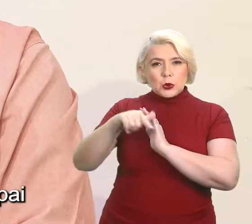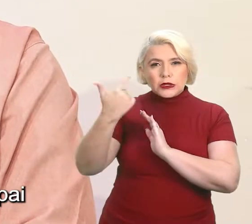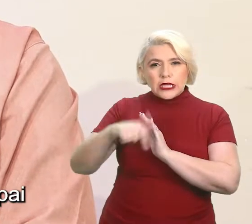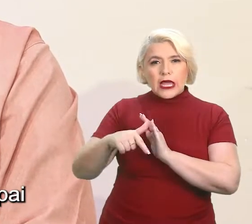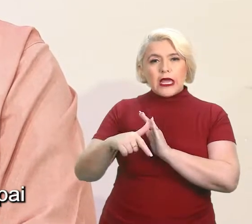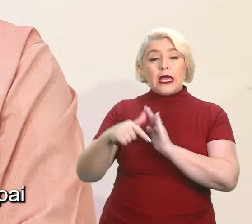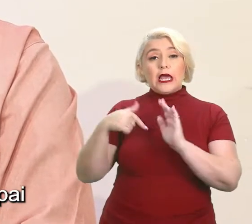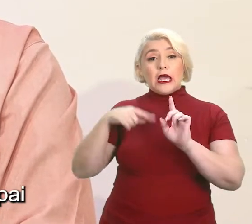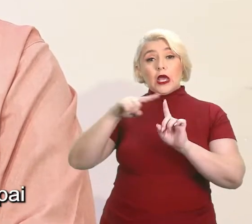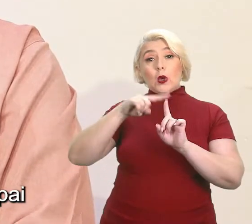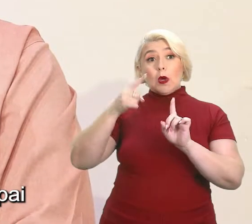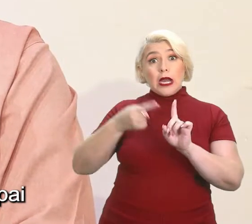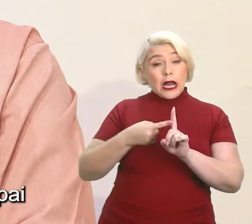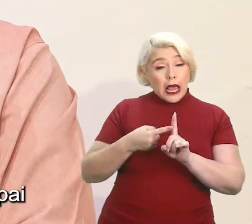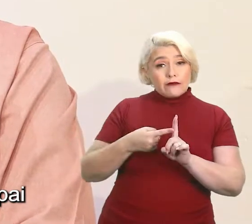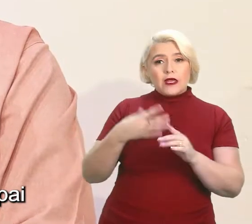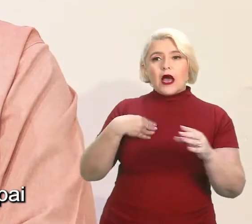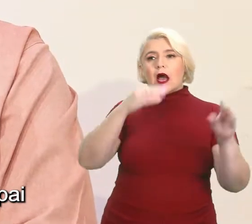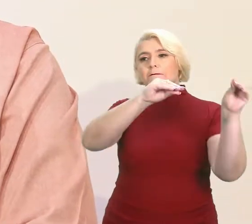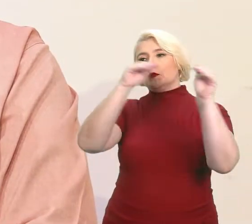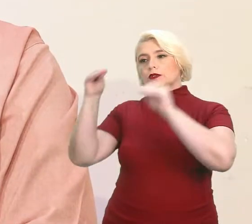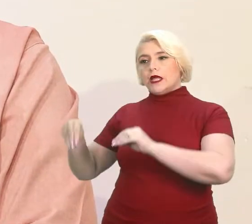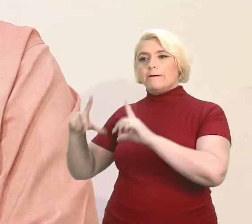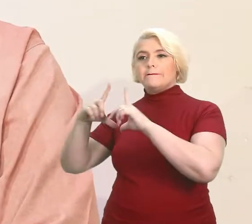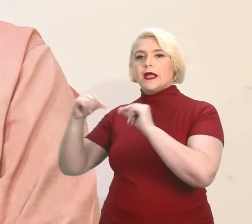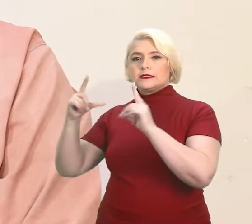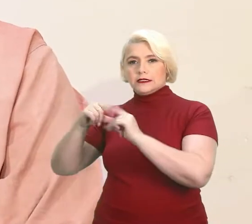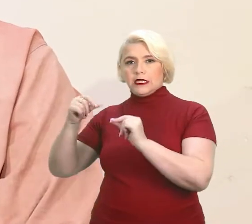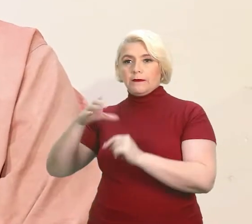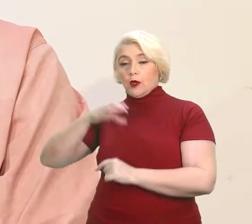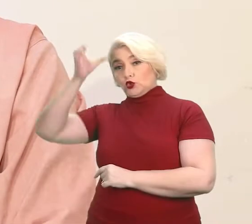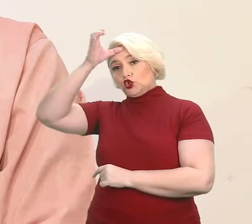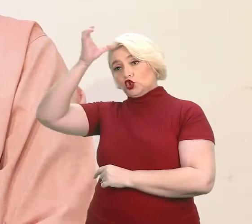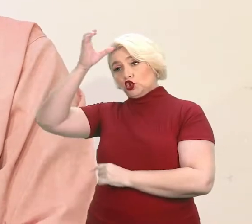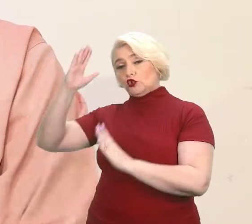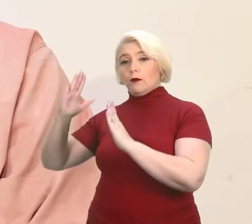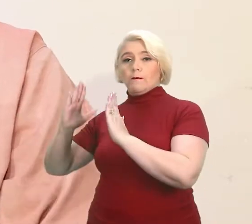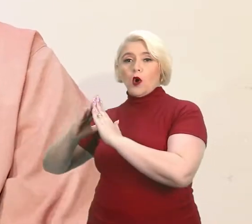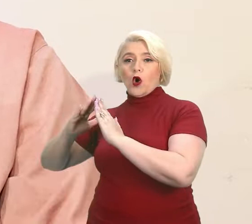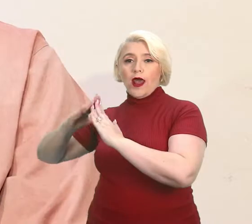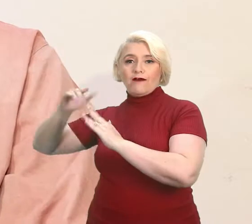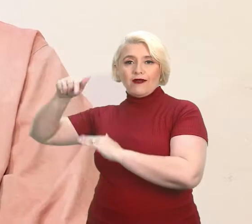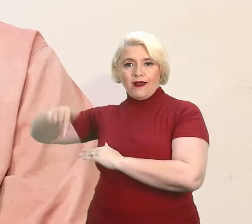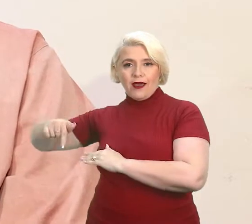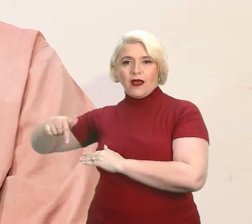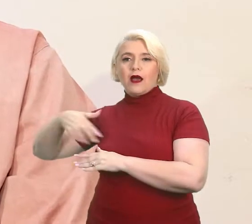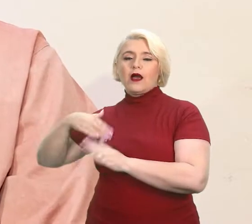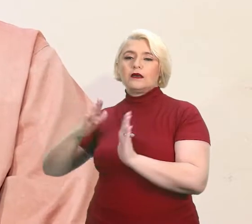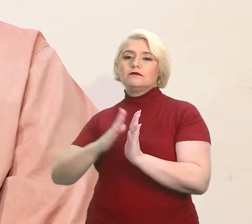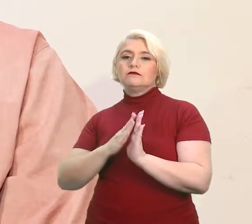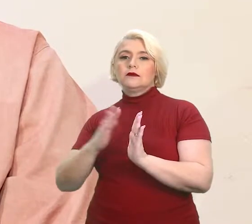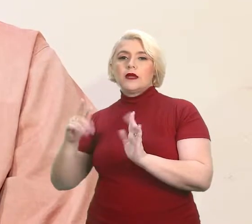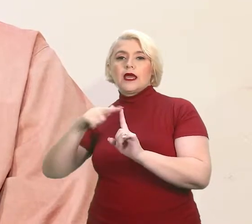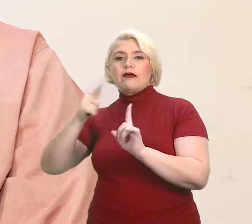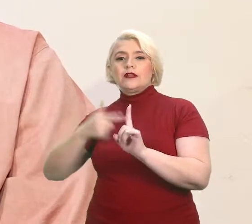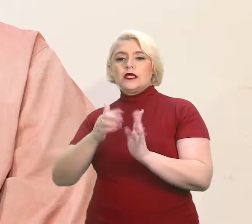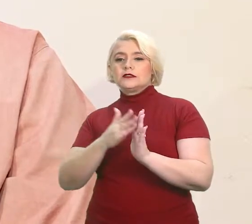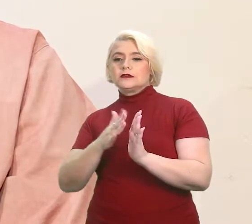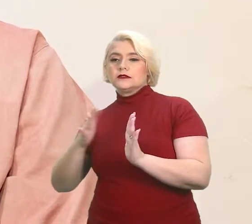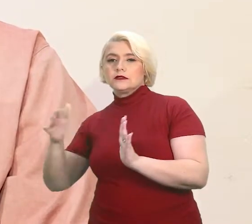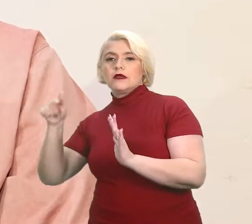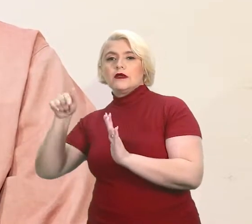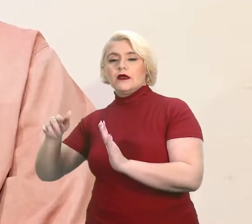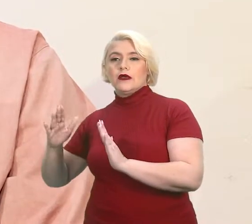Brasília, morar na casa de um tio, irmão do meu pai, para passar toda a gravidez lá e aí voltar com a criança no